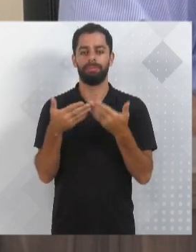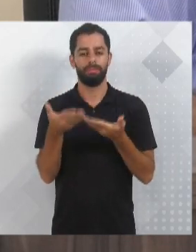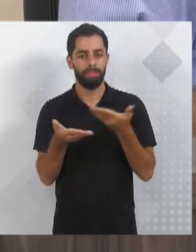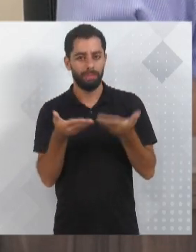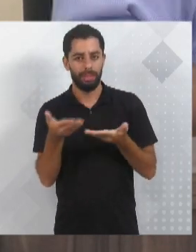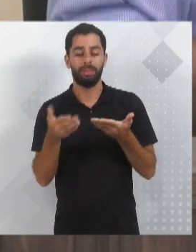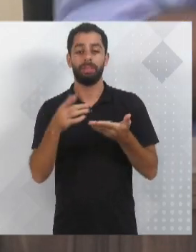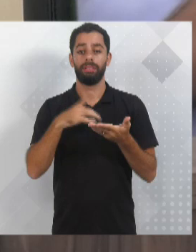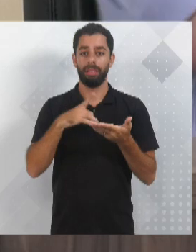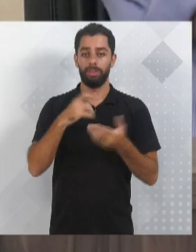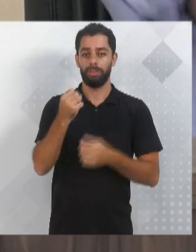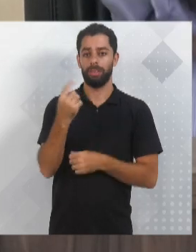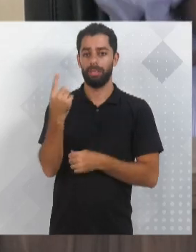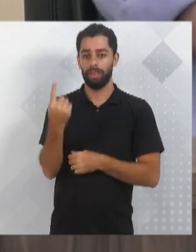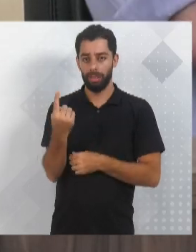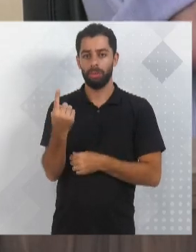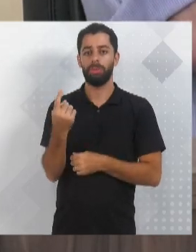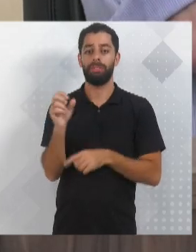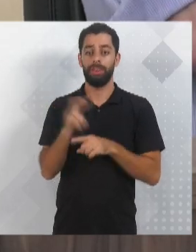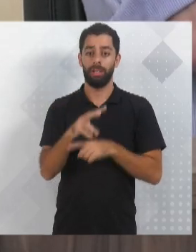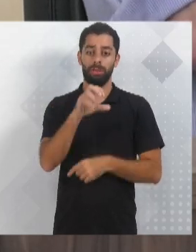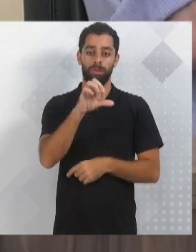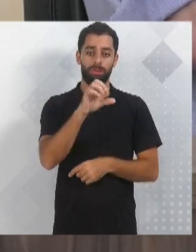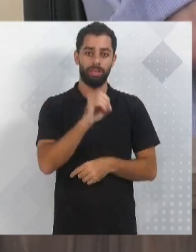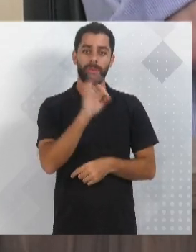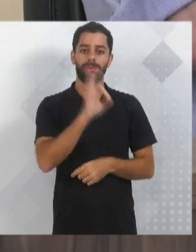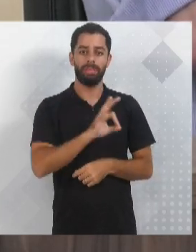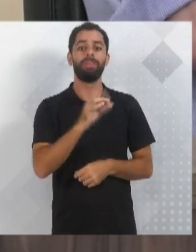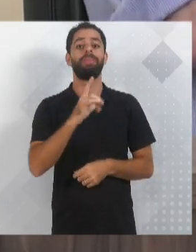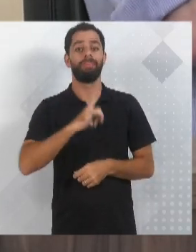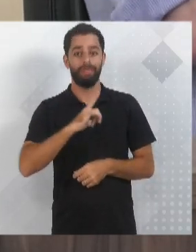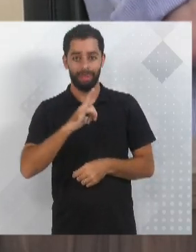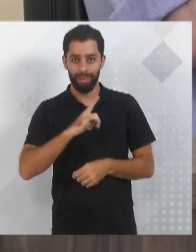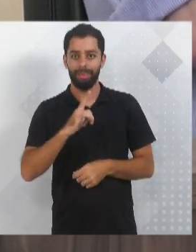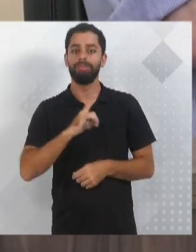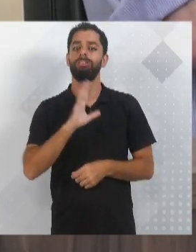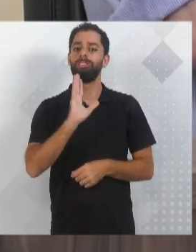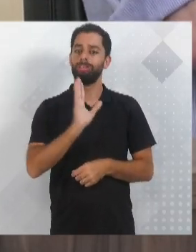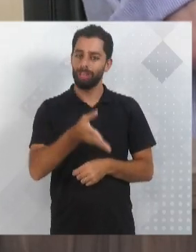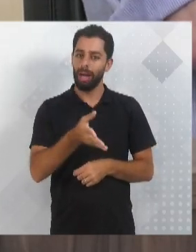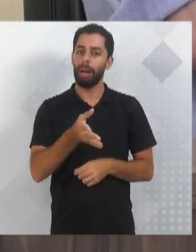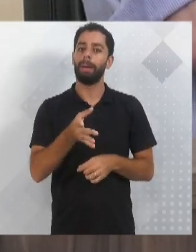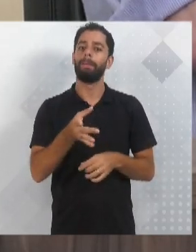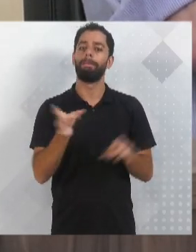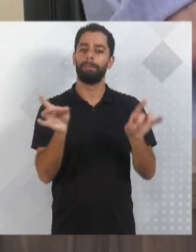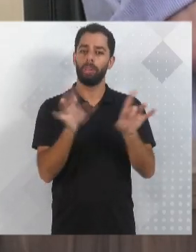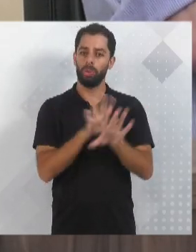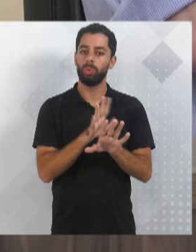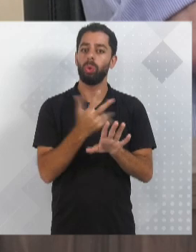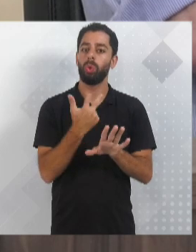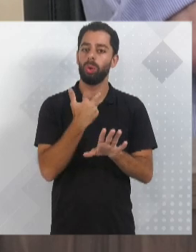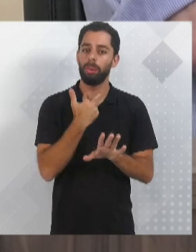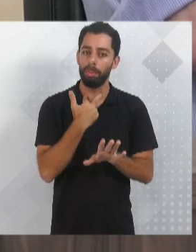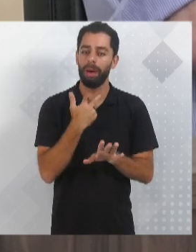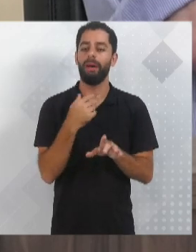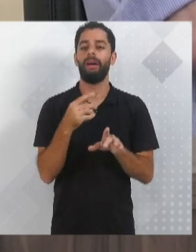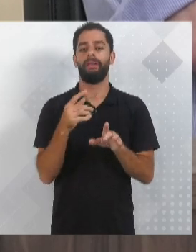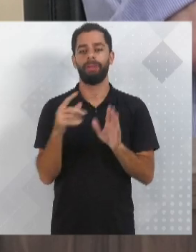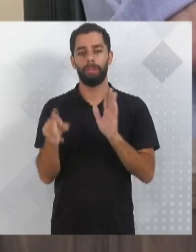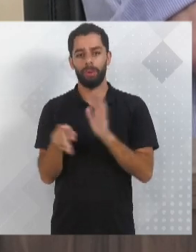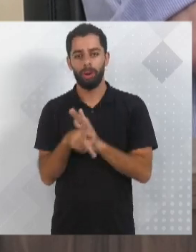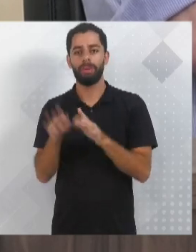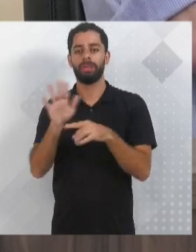que a gente encaminha, 90% ocupada, com atendimentos encaminhados pelos serviços da política de